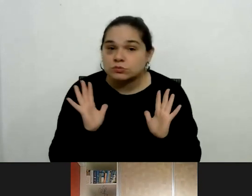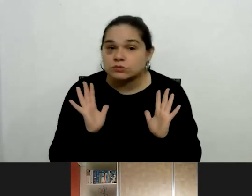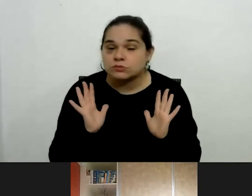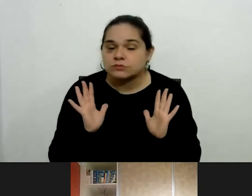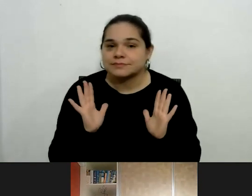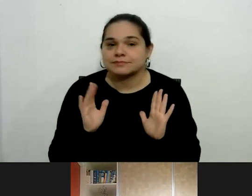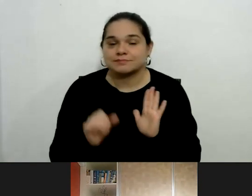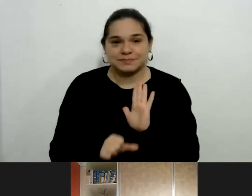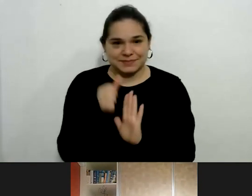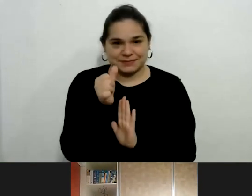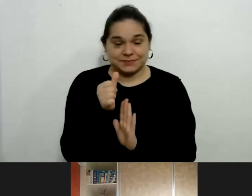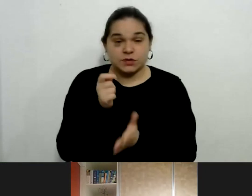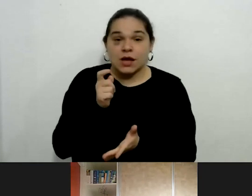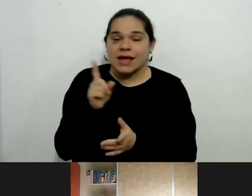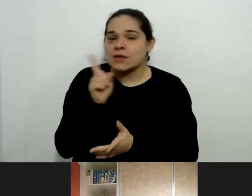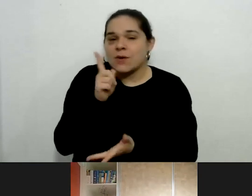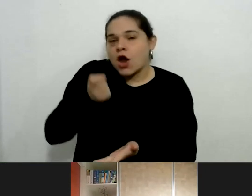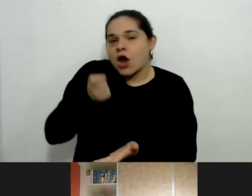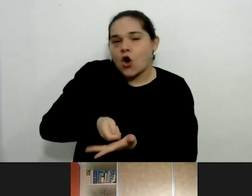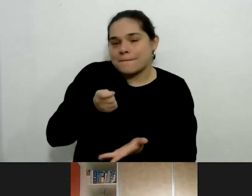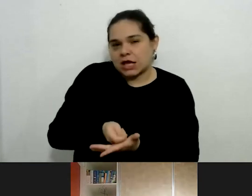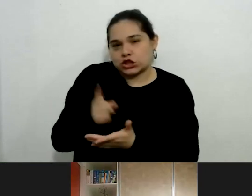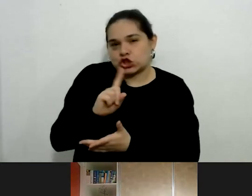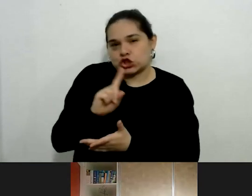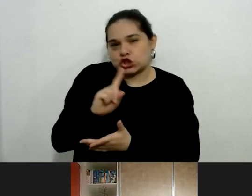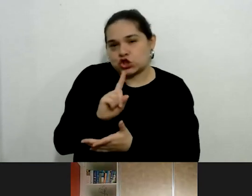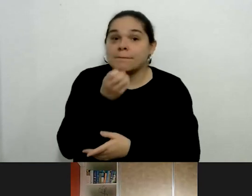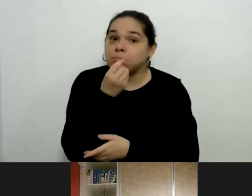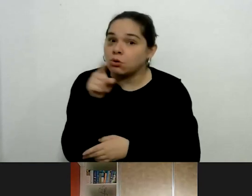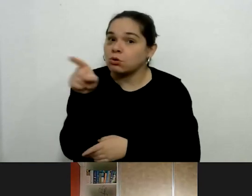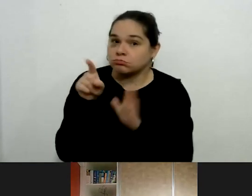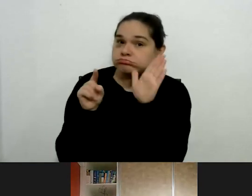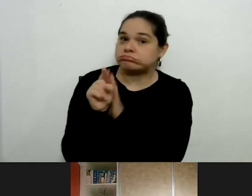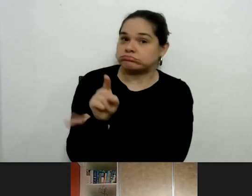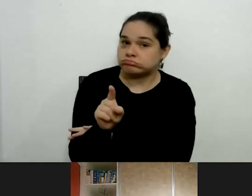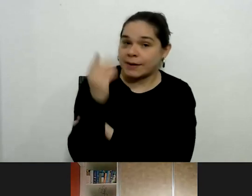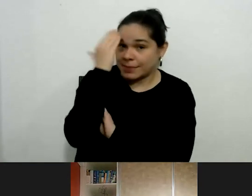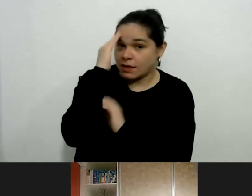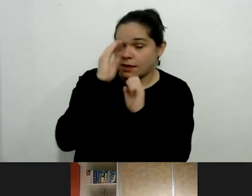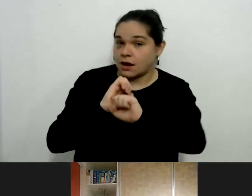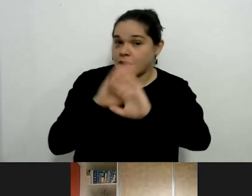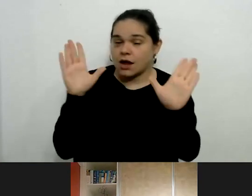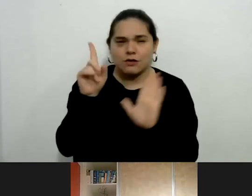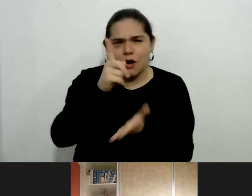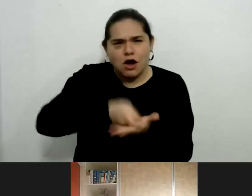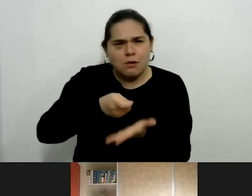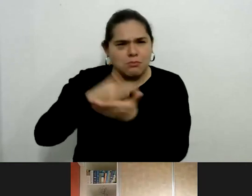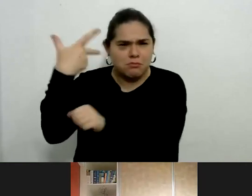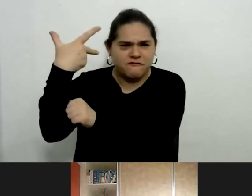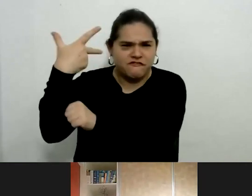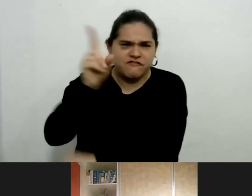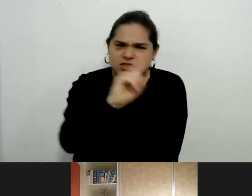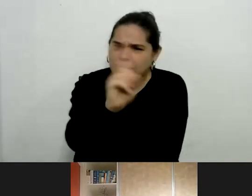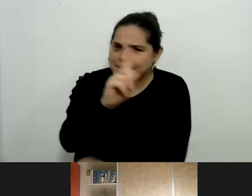Essa consulta não é obrigado, Tião, até foi boa a pergunta do Guerra para você entender isso também, não é obrigado ser por videochamada,